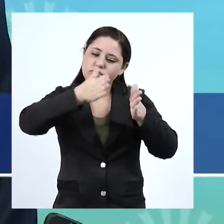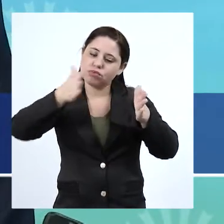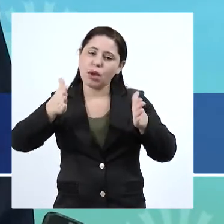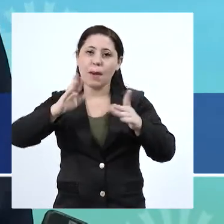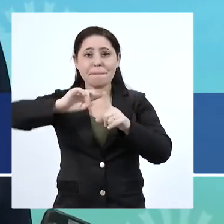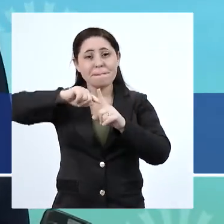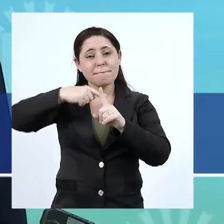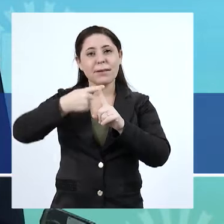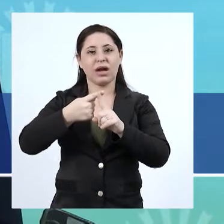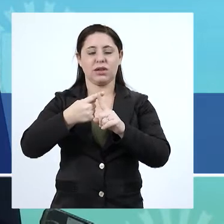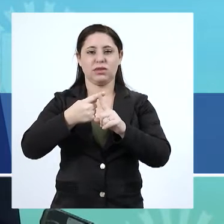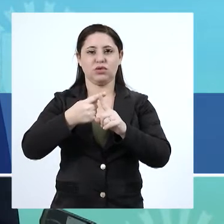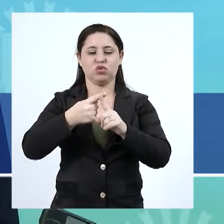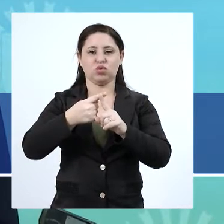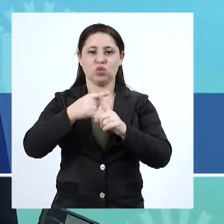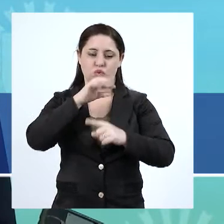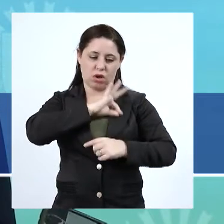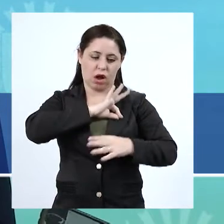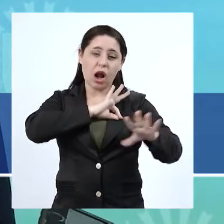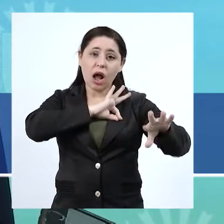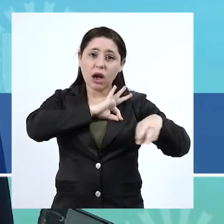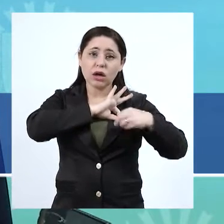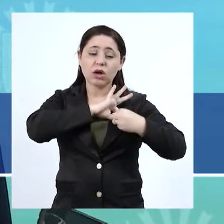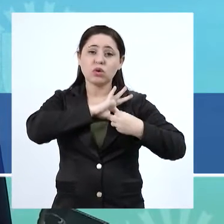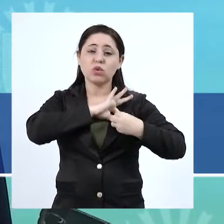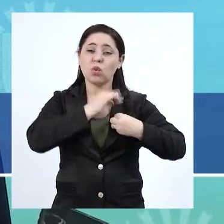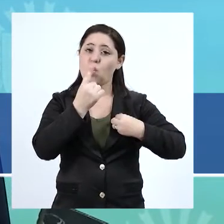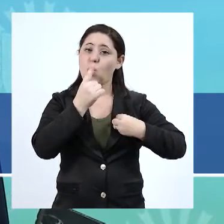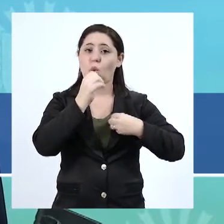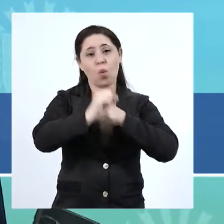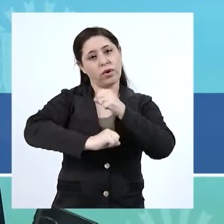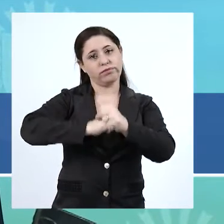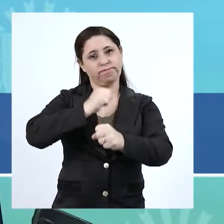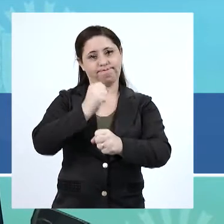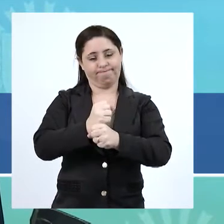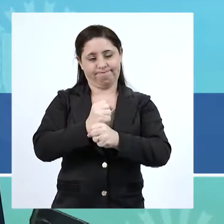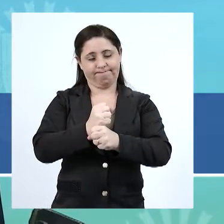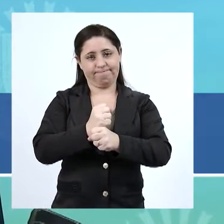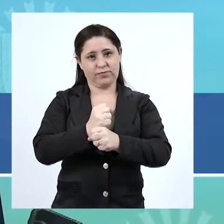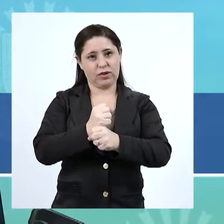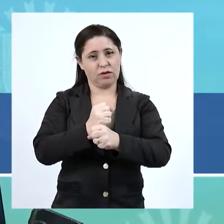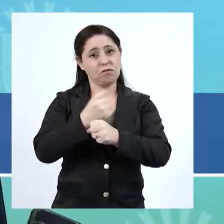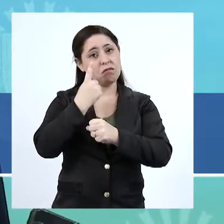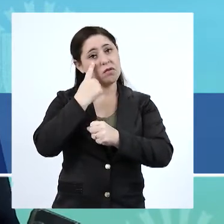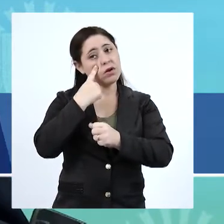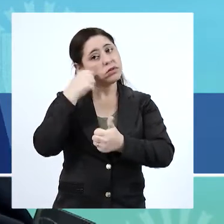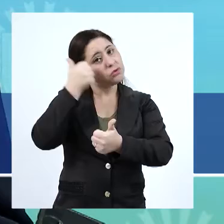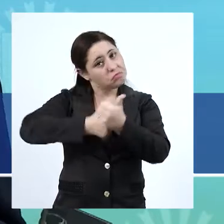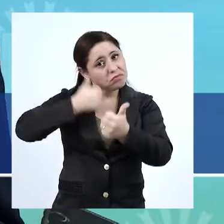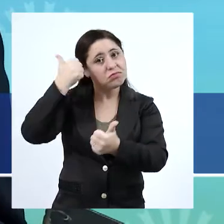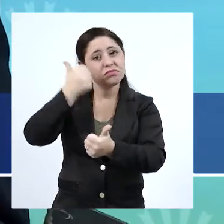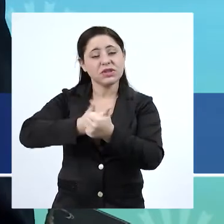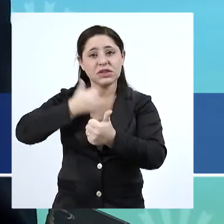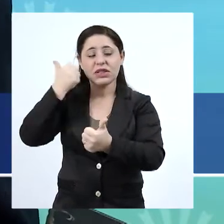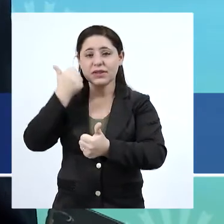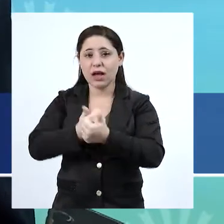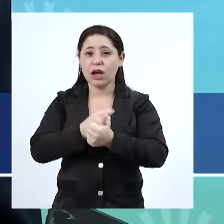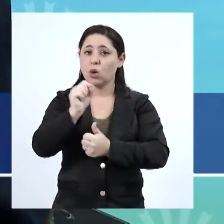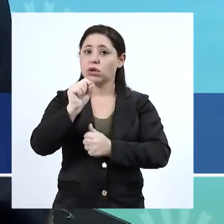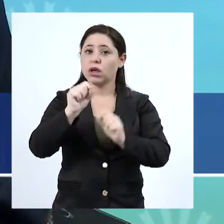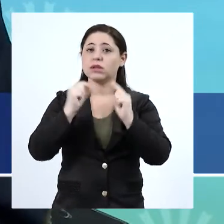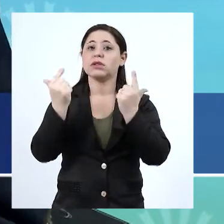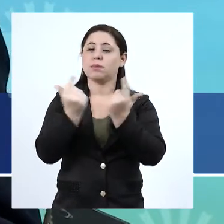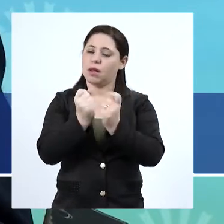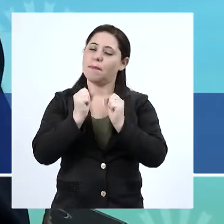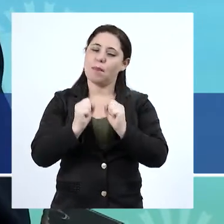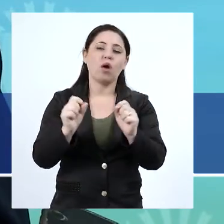prorrogar o salário, esse abono salarial, durante mais um ano. Vamos ver, vamos tentar, né?